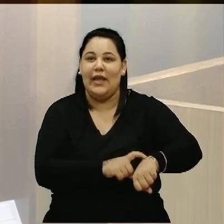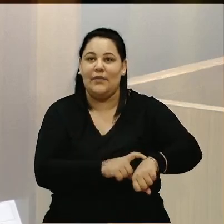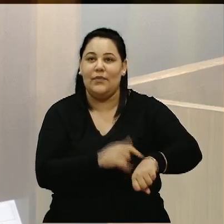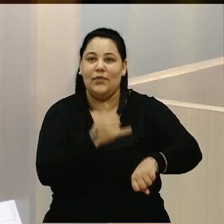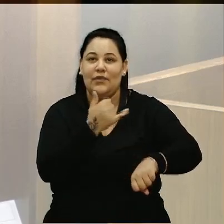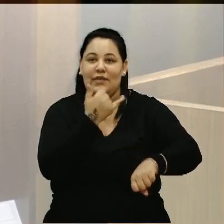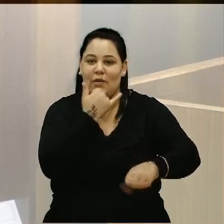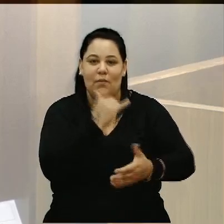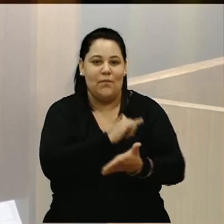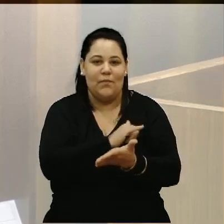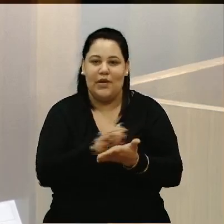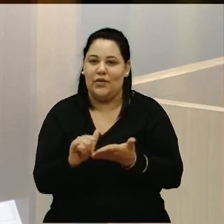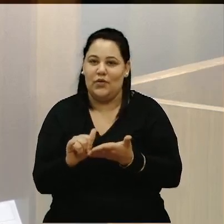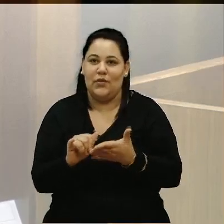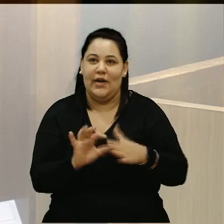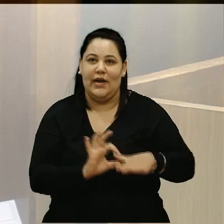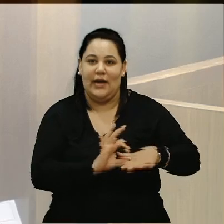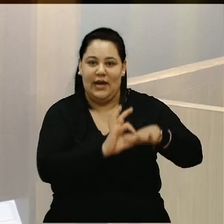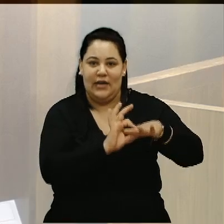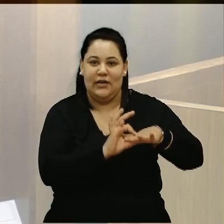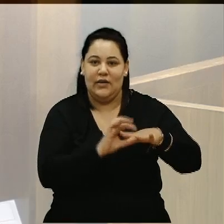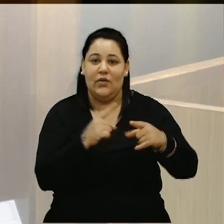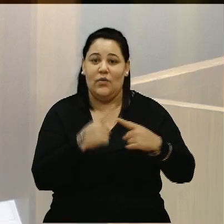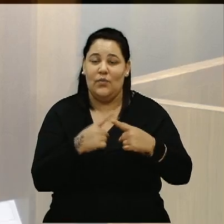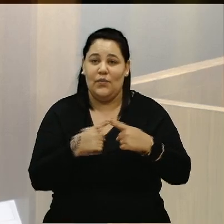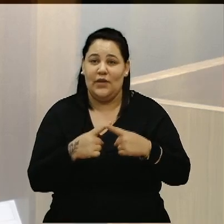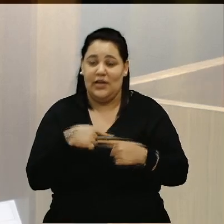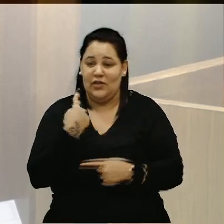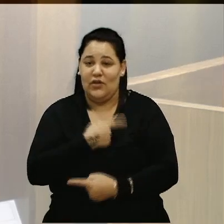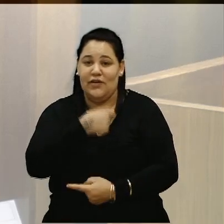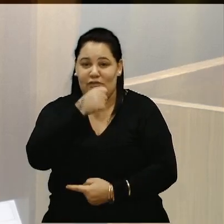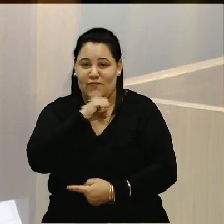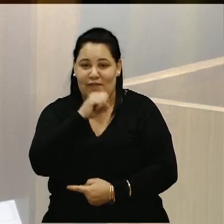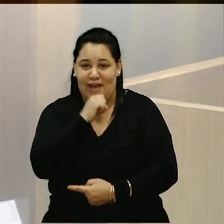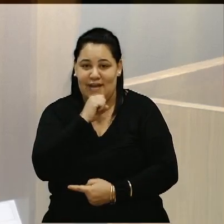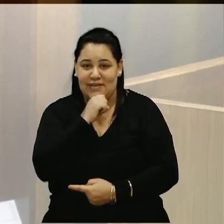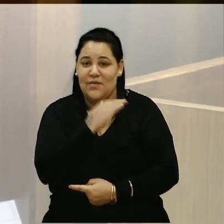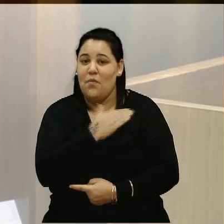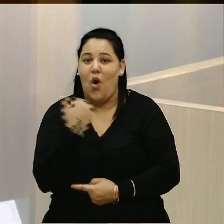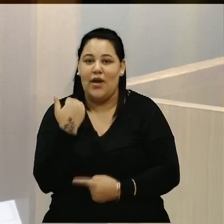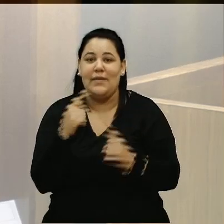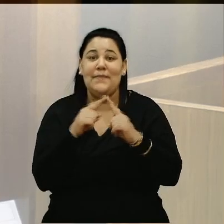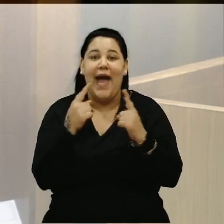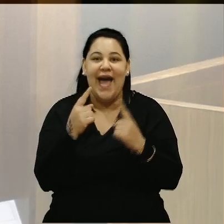carne, porque a gente envelhece e morre. Mas as lembranças